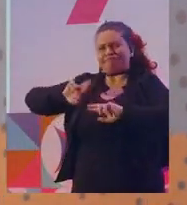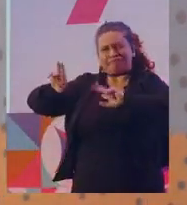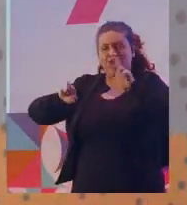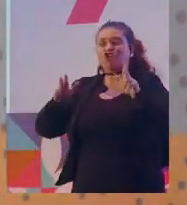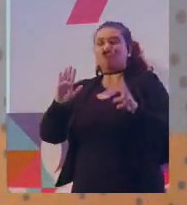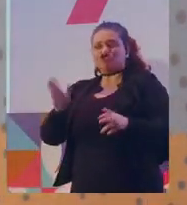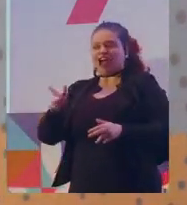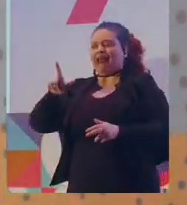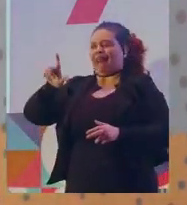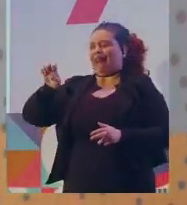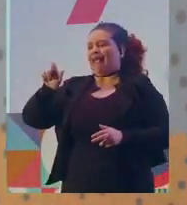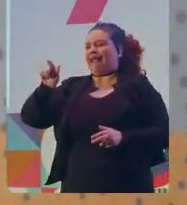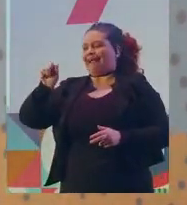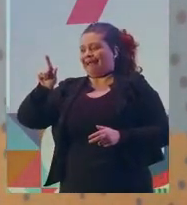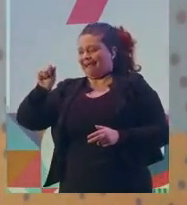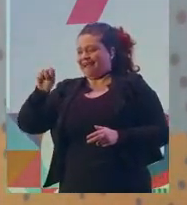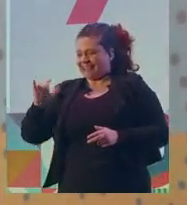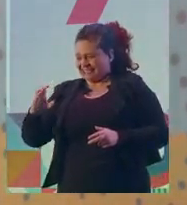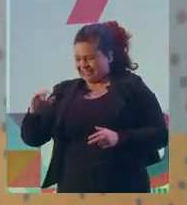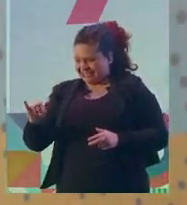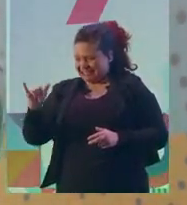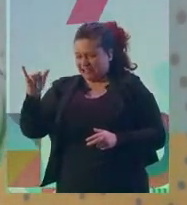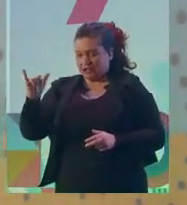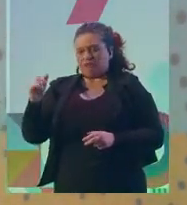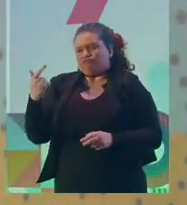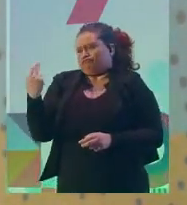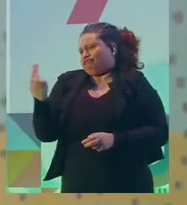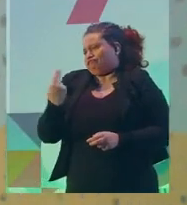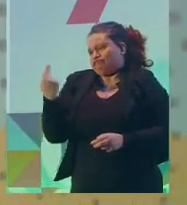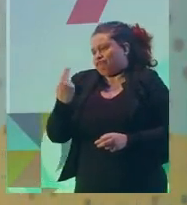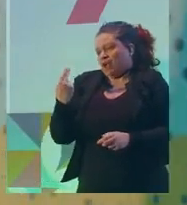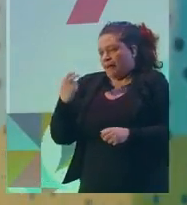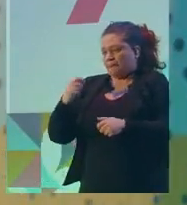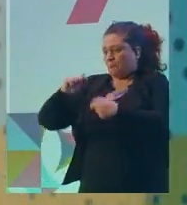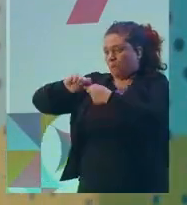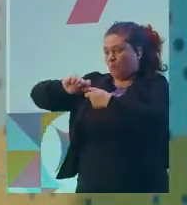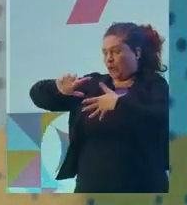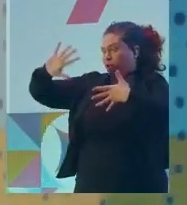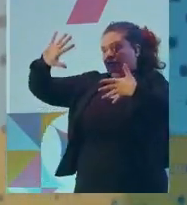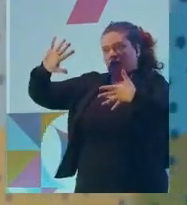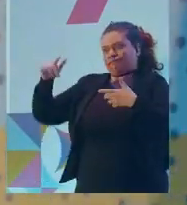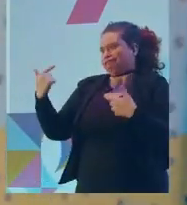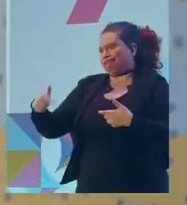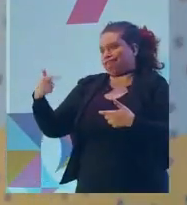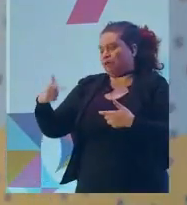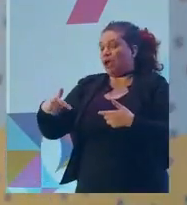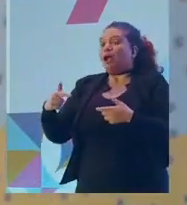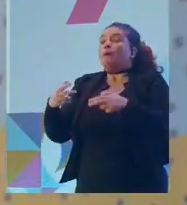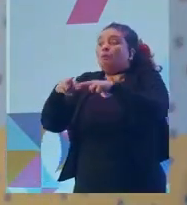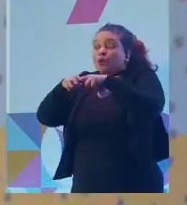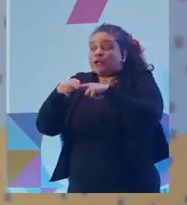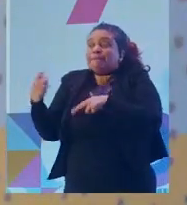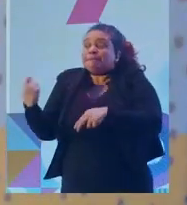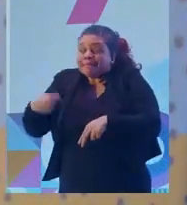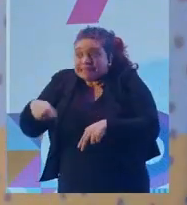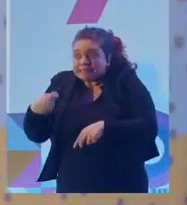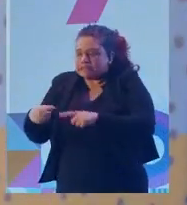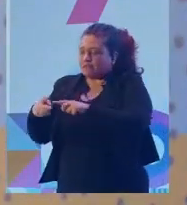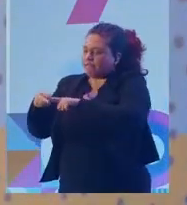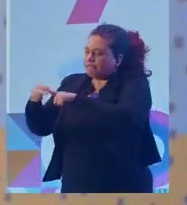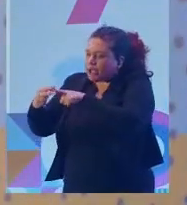já não pode ter sido modernizado, então a gente precisa de ferramentas. E é bem complexa essa evolução.